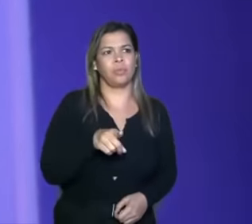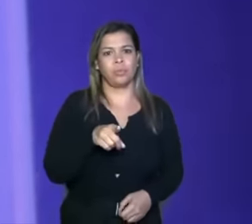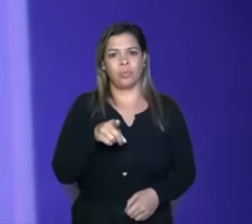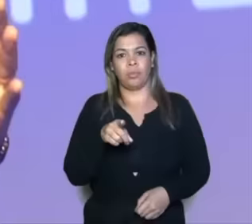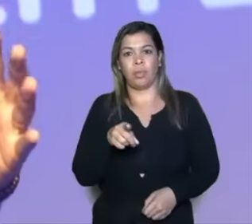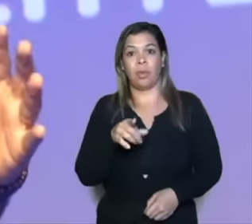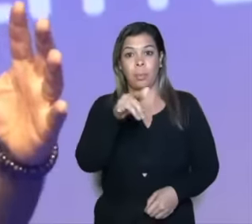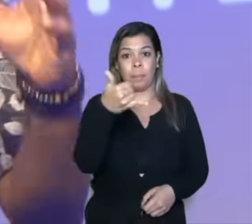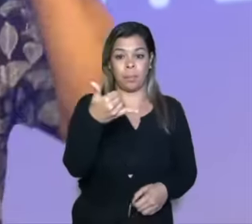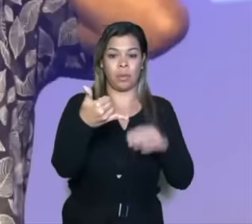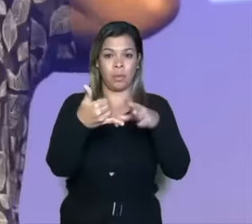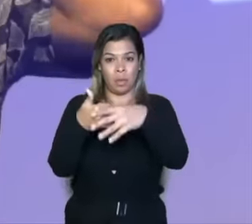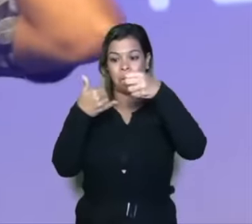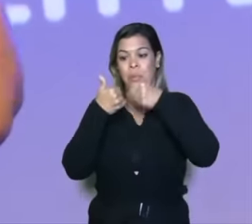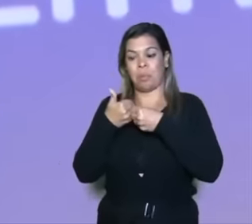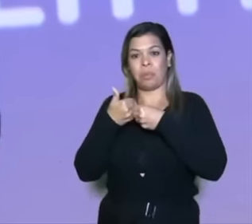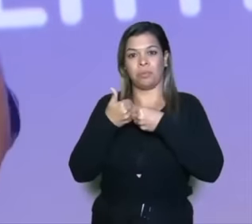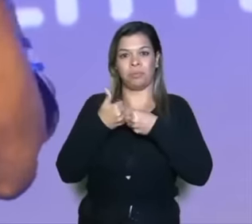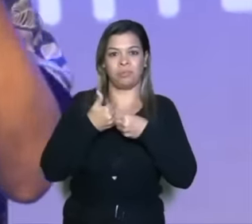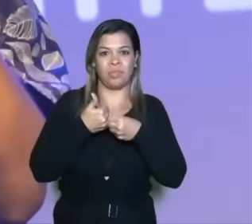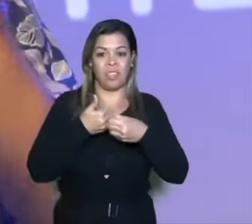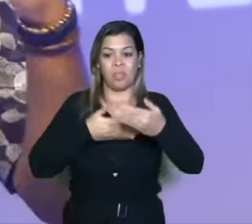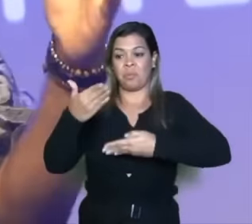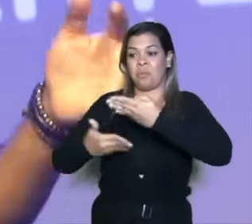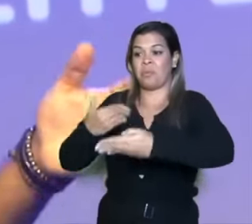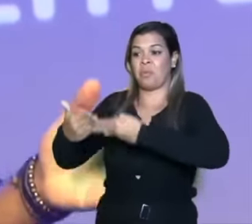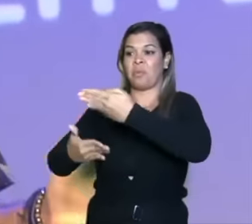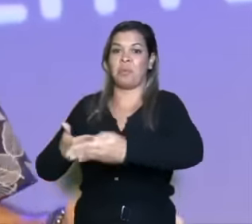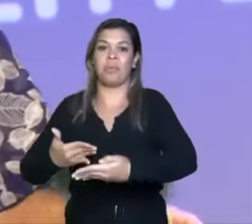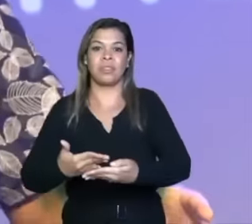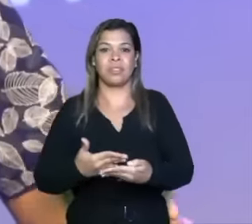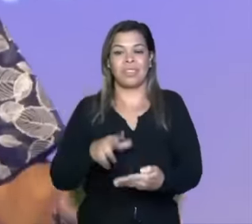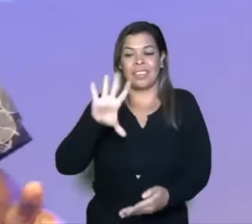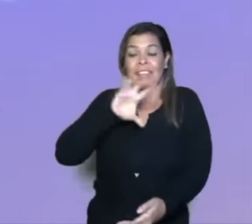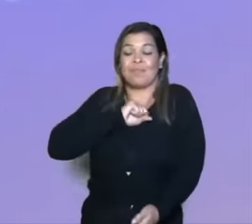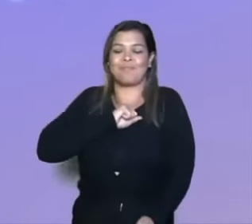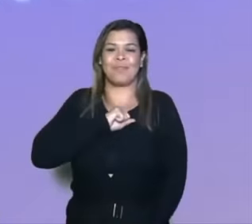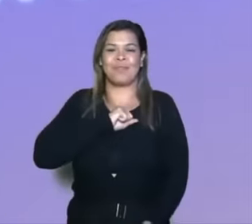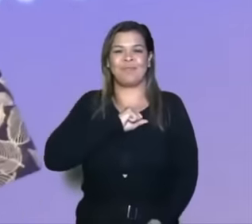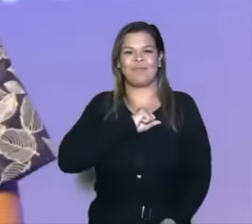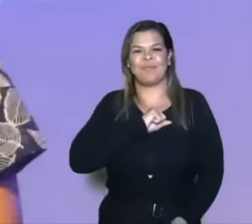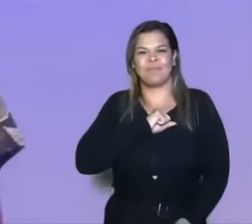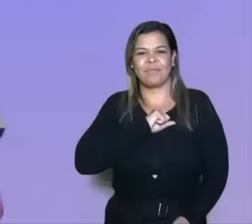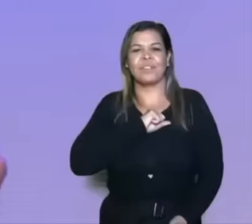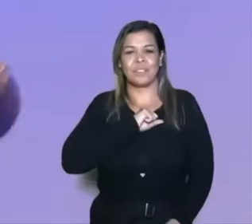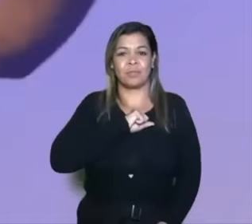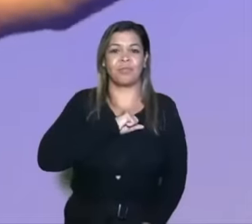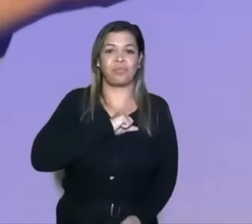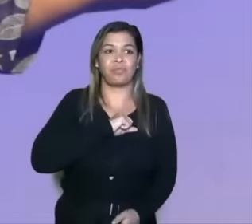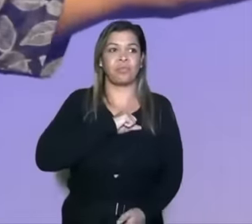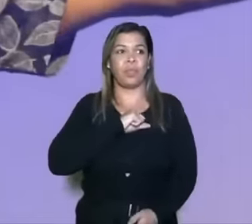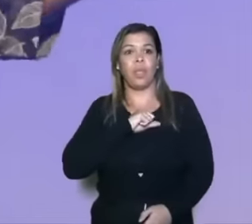celular agora. Vamos espalhar essa onda de amor. Manda filmar. Você